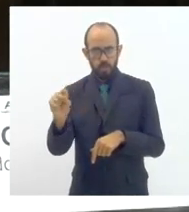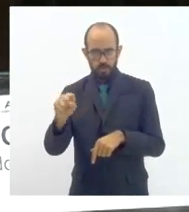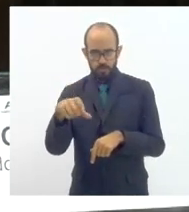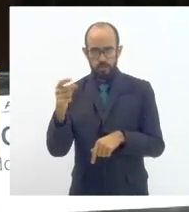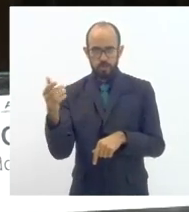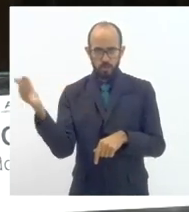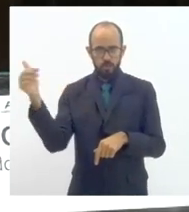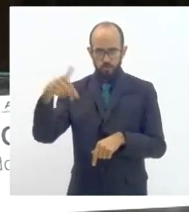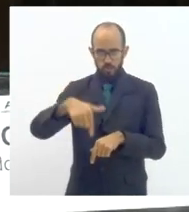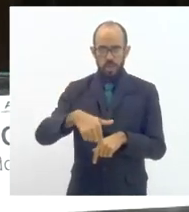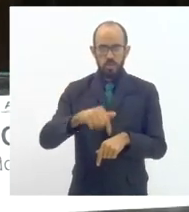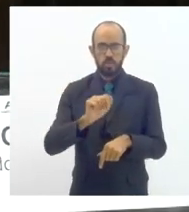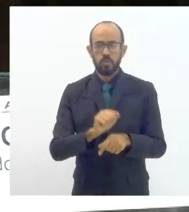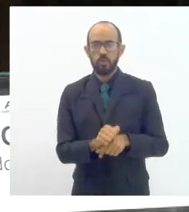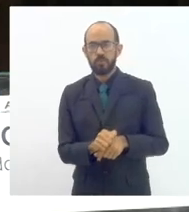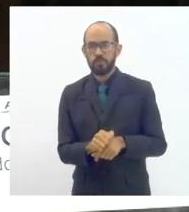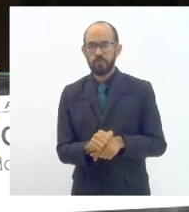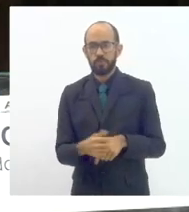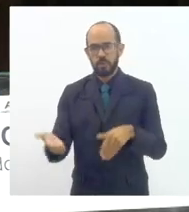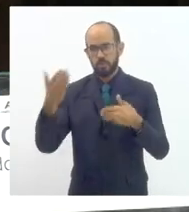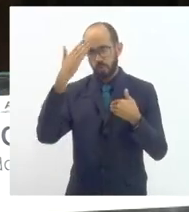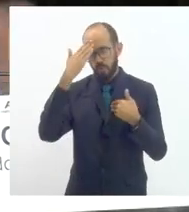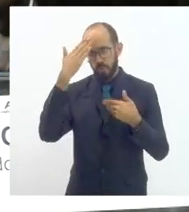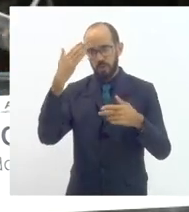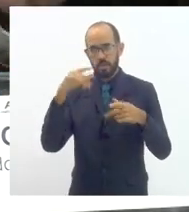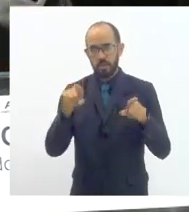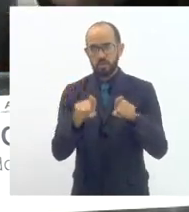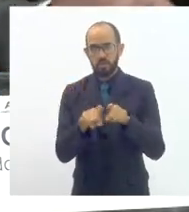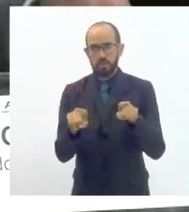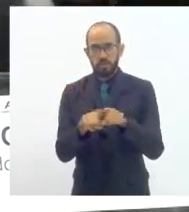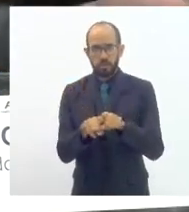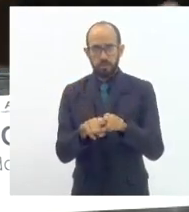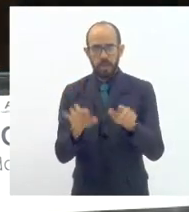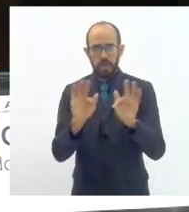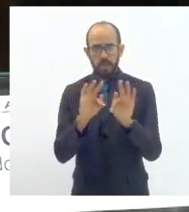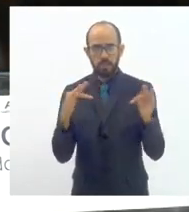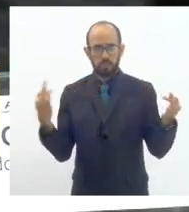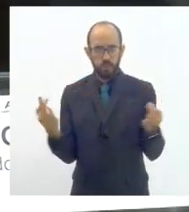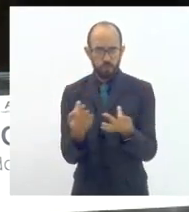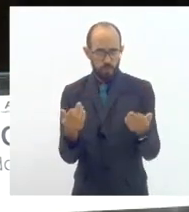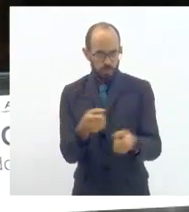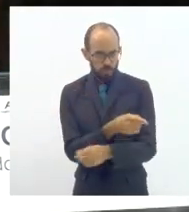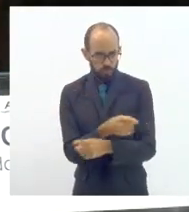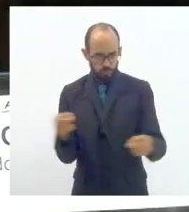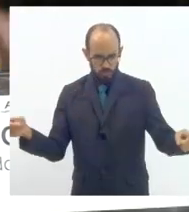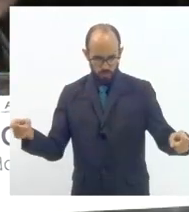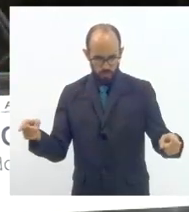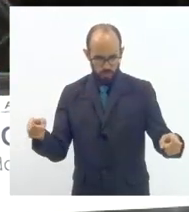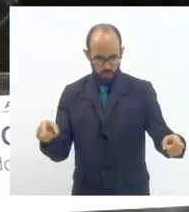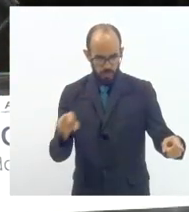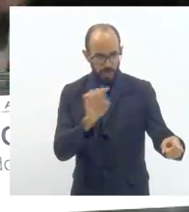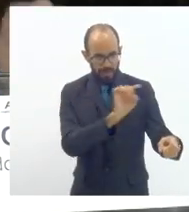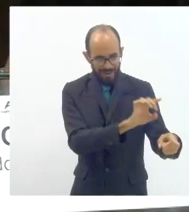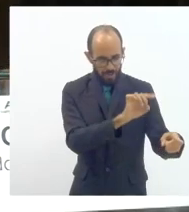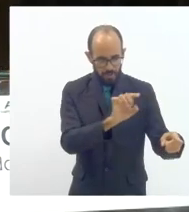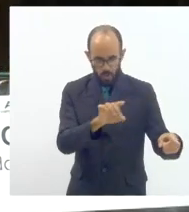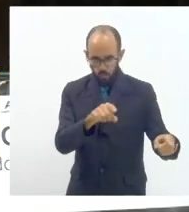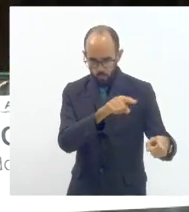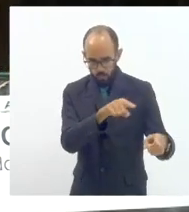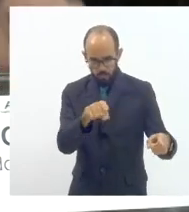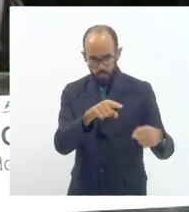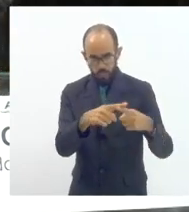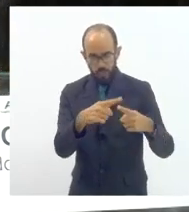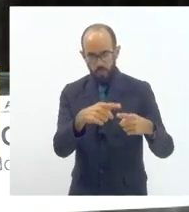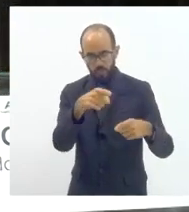para estar aqui com a gente, e um obrigado às famílias de vocês e a vocês, porque vocês são os donos do